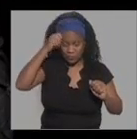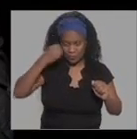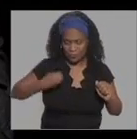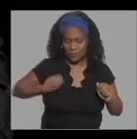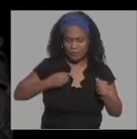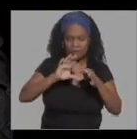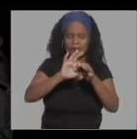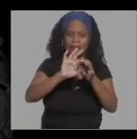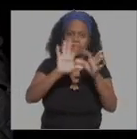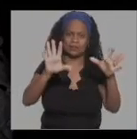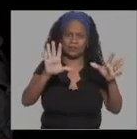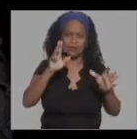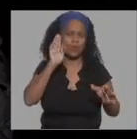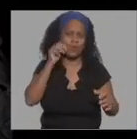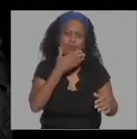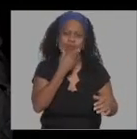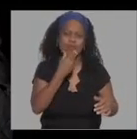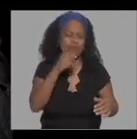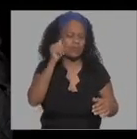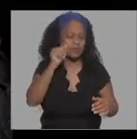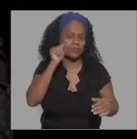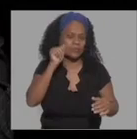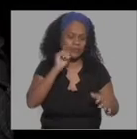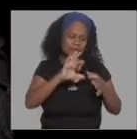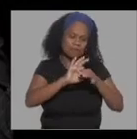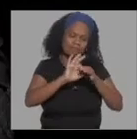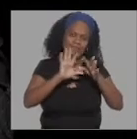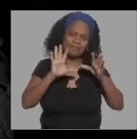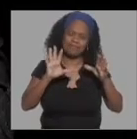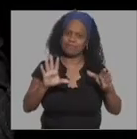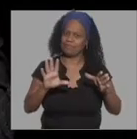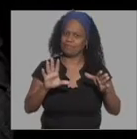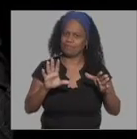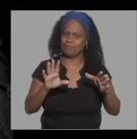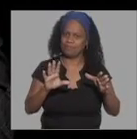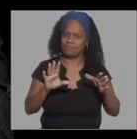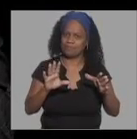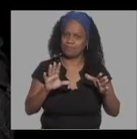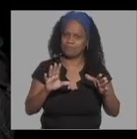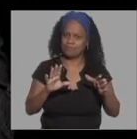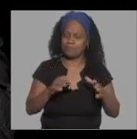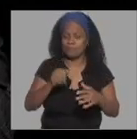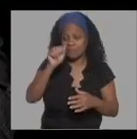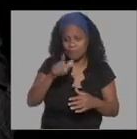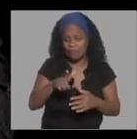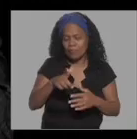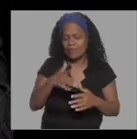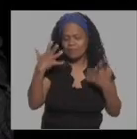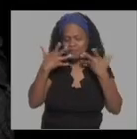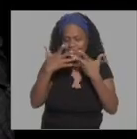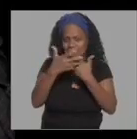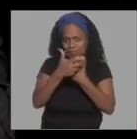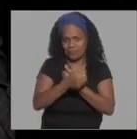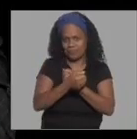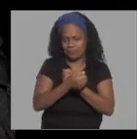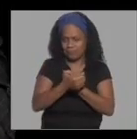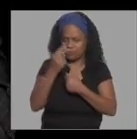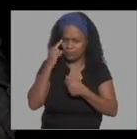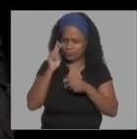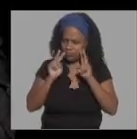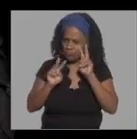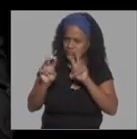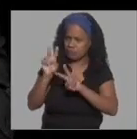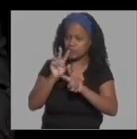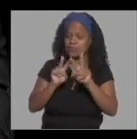ilegal dos homens negros e mulheres é escravizadas e é incrível porque aí a gente